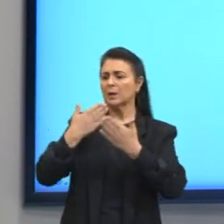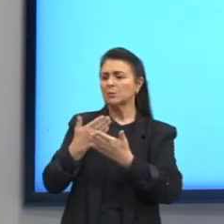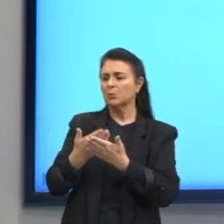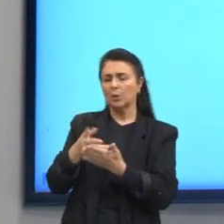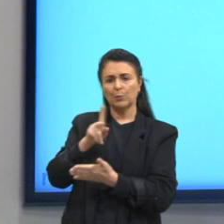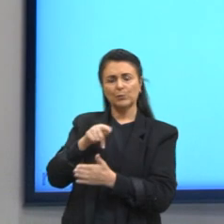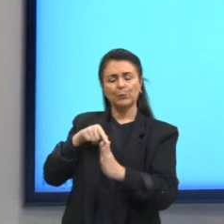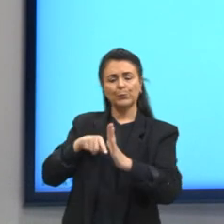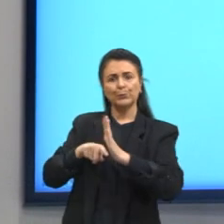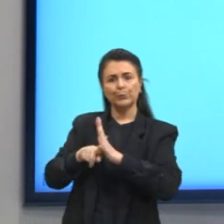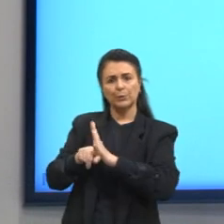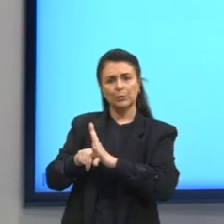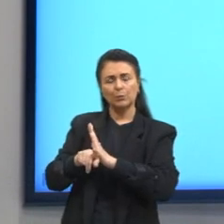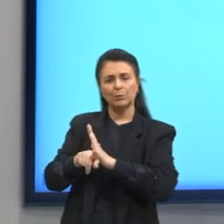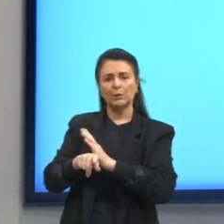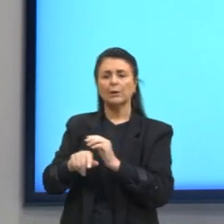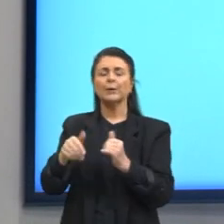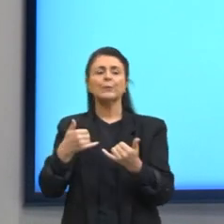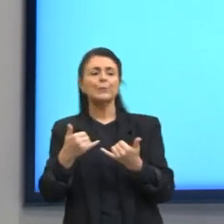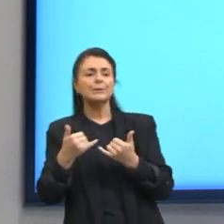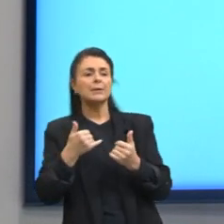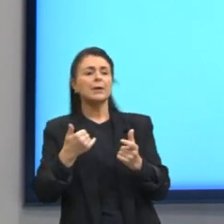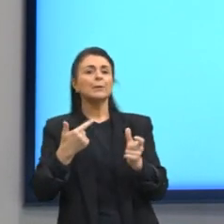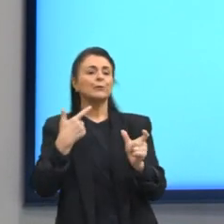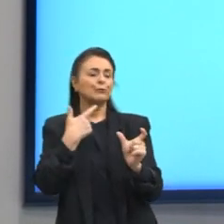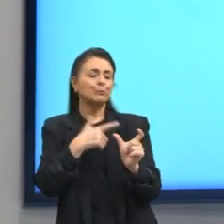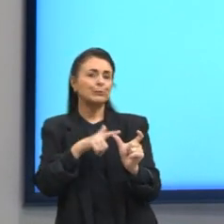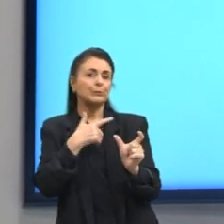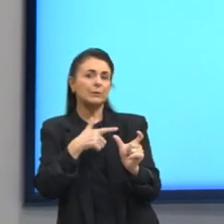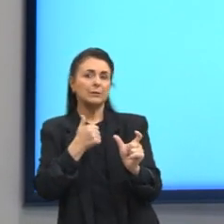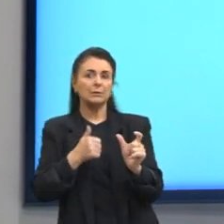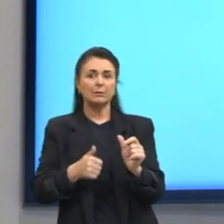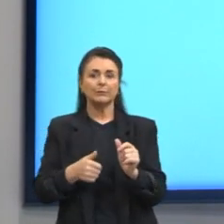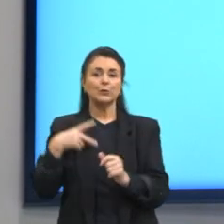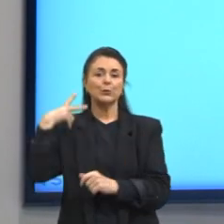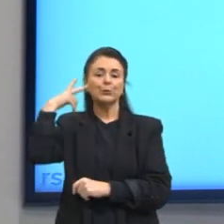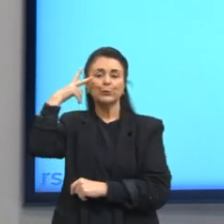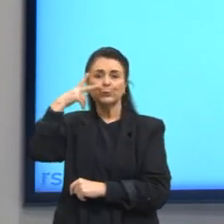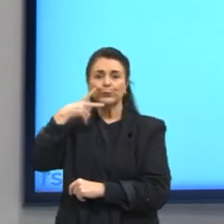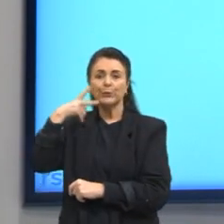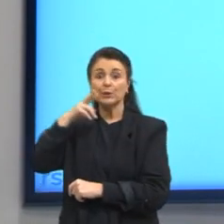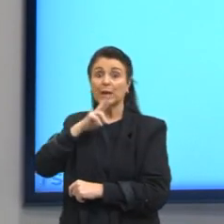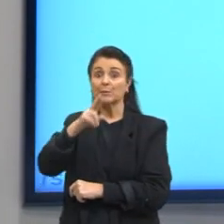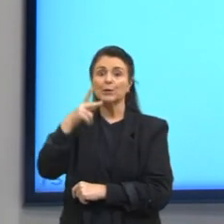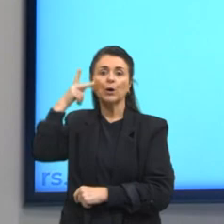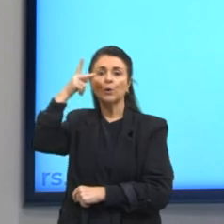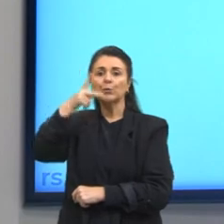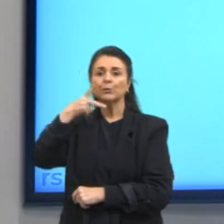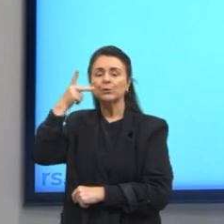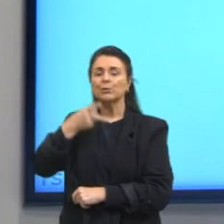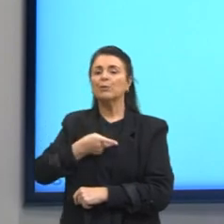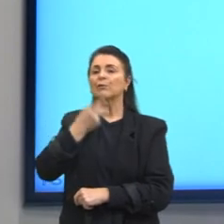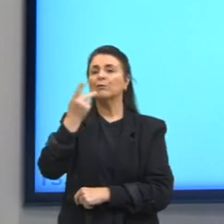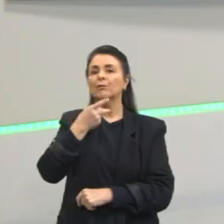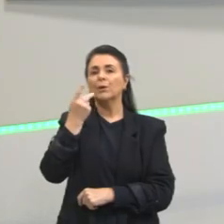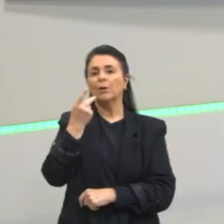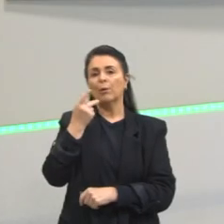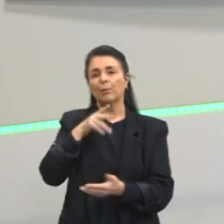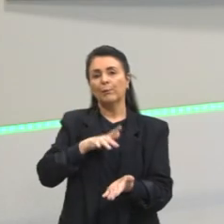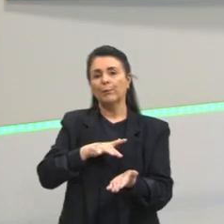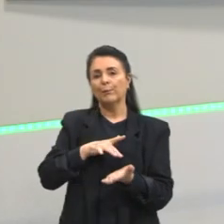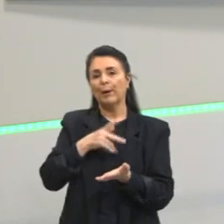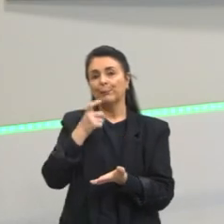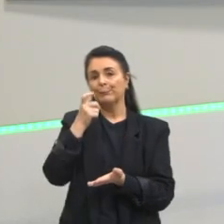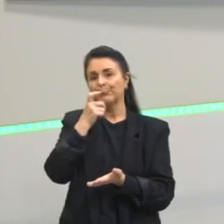um exemplo de pleonasmo e o aluno responde o político falou uma mentira